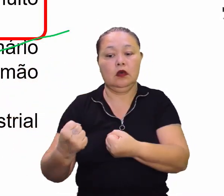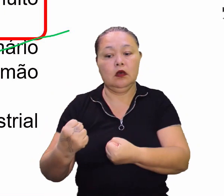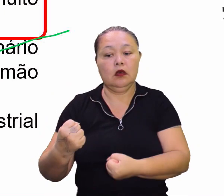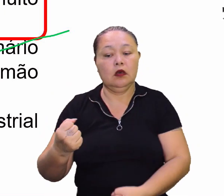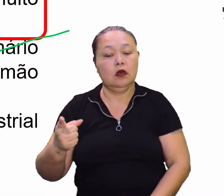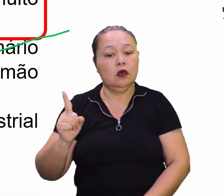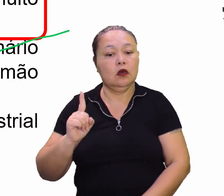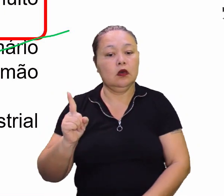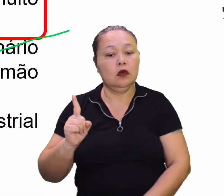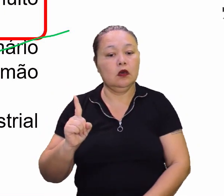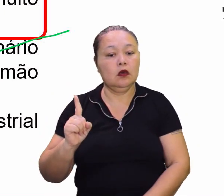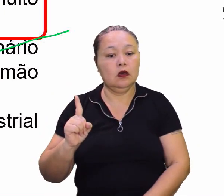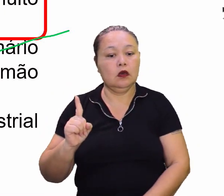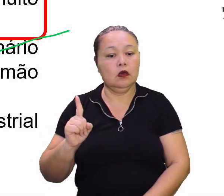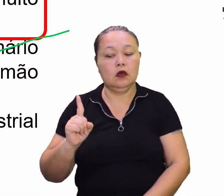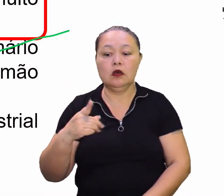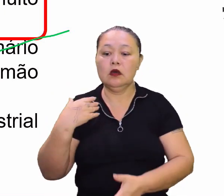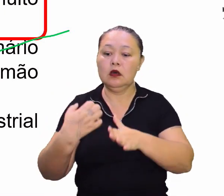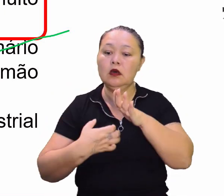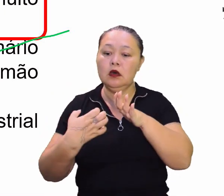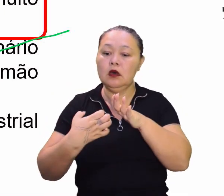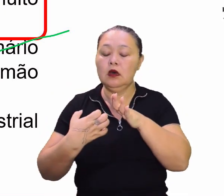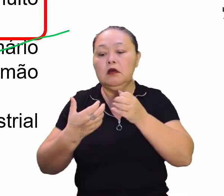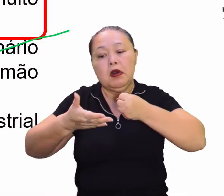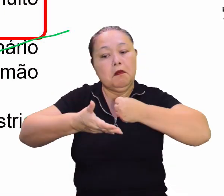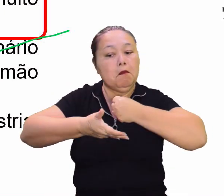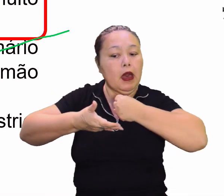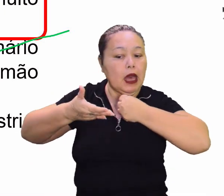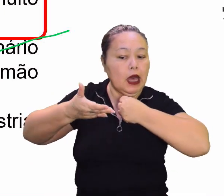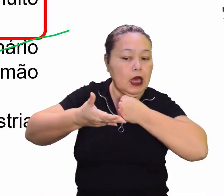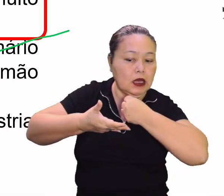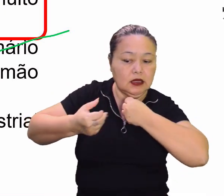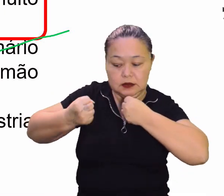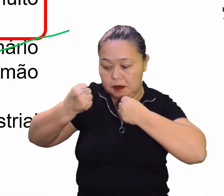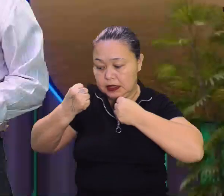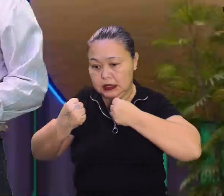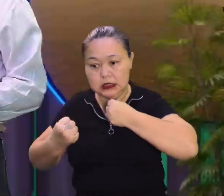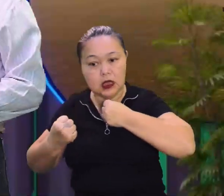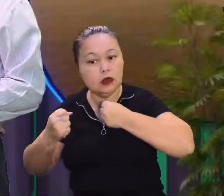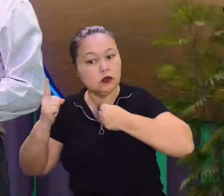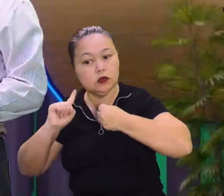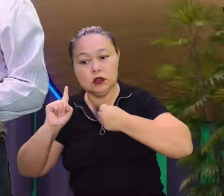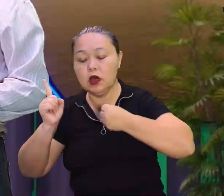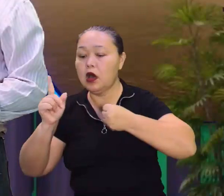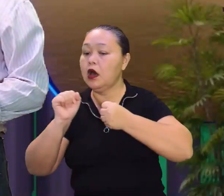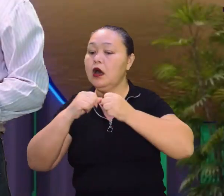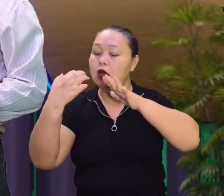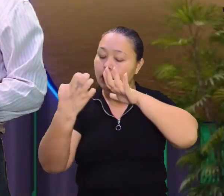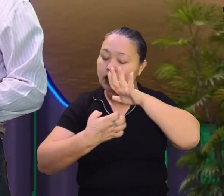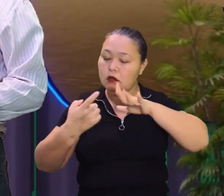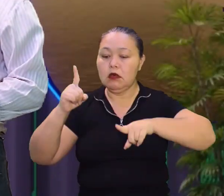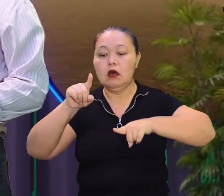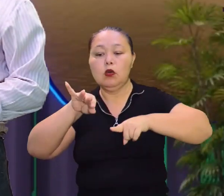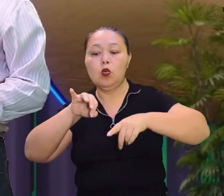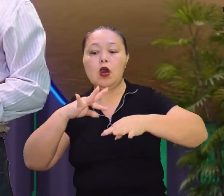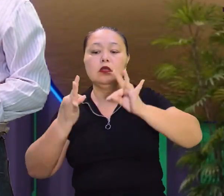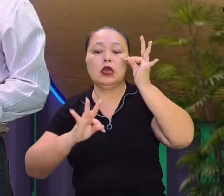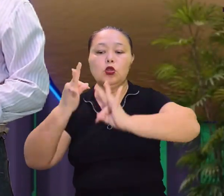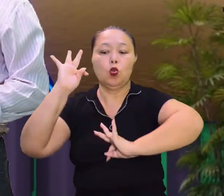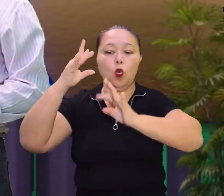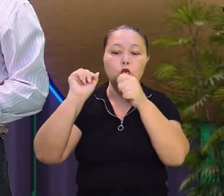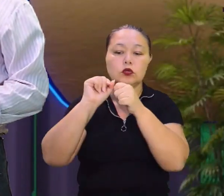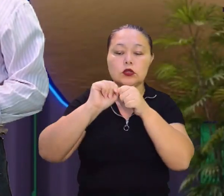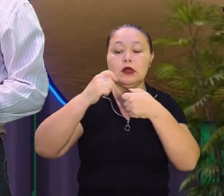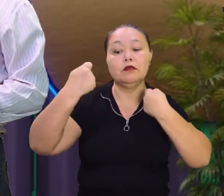não foi um modelo de uma indústria de base, uma indústria pesada, é uma indústria mais eletrônica, tecnológica, então,